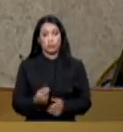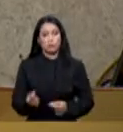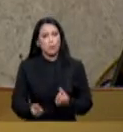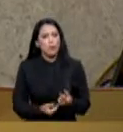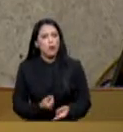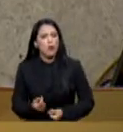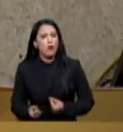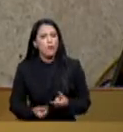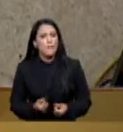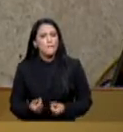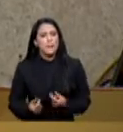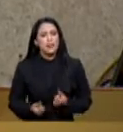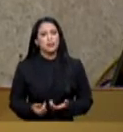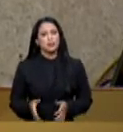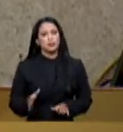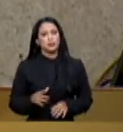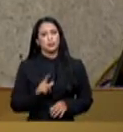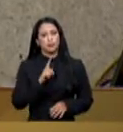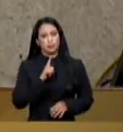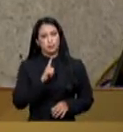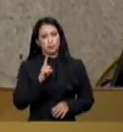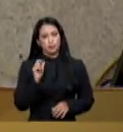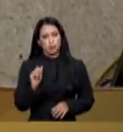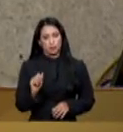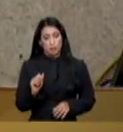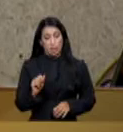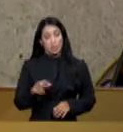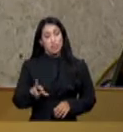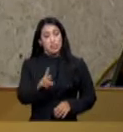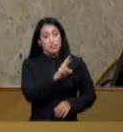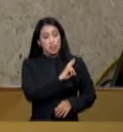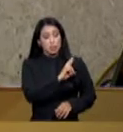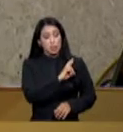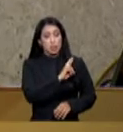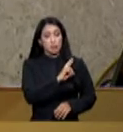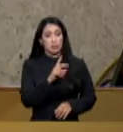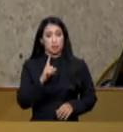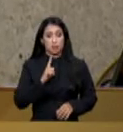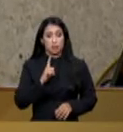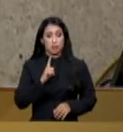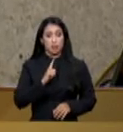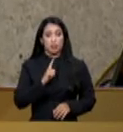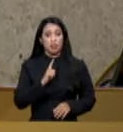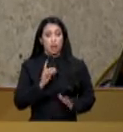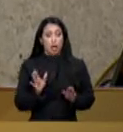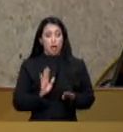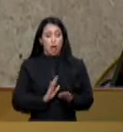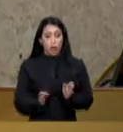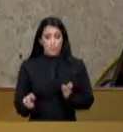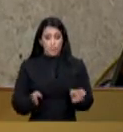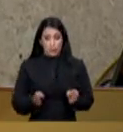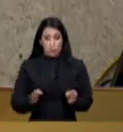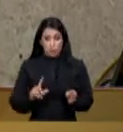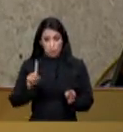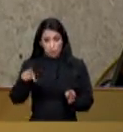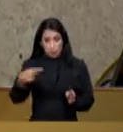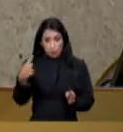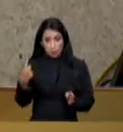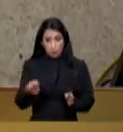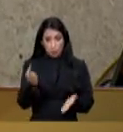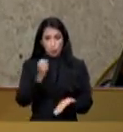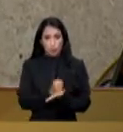no período de vigência da avança e as responsabilidades extensivas ao período